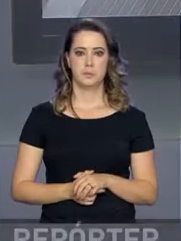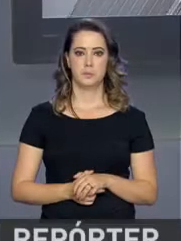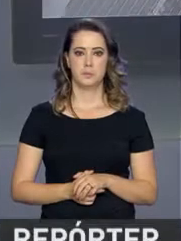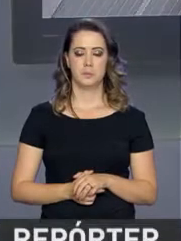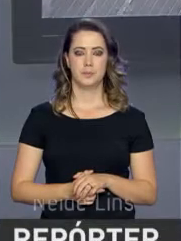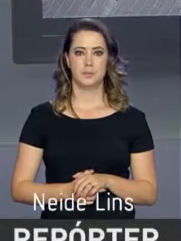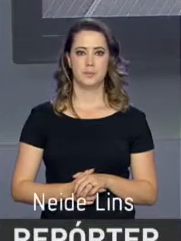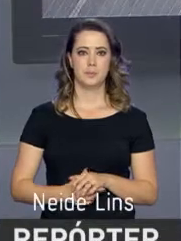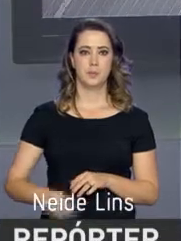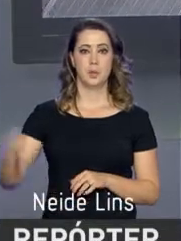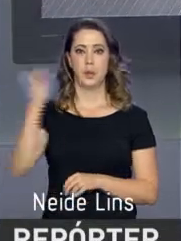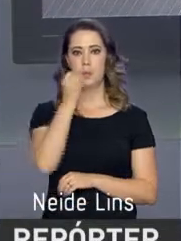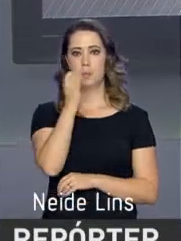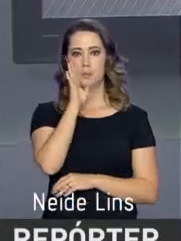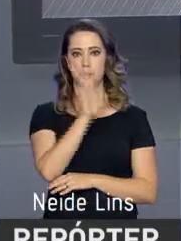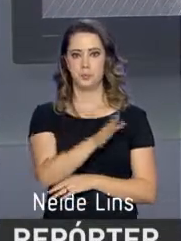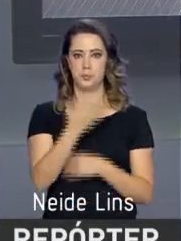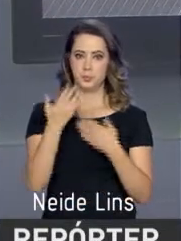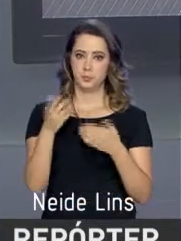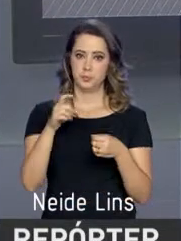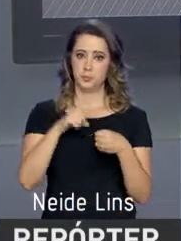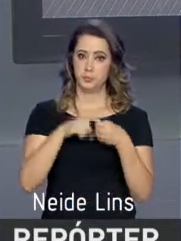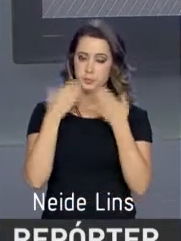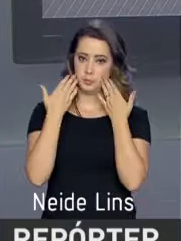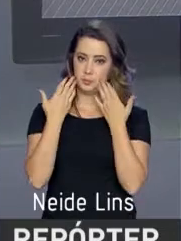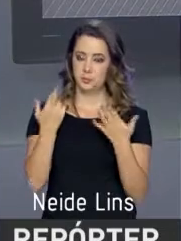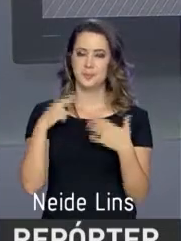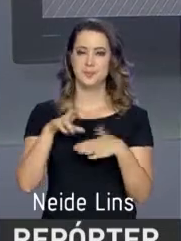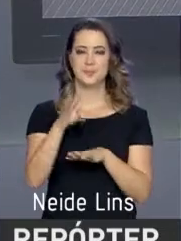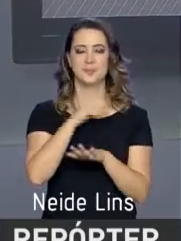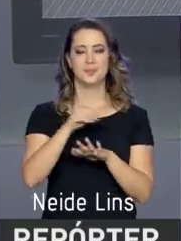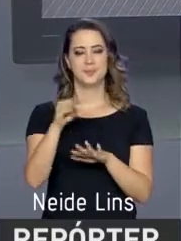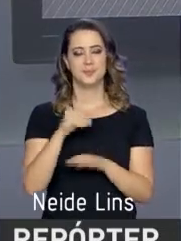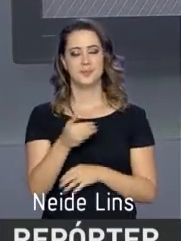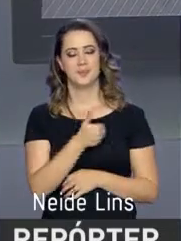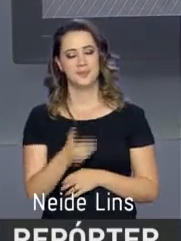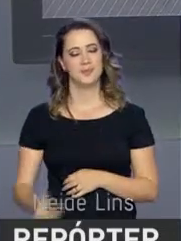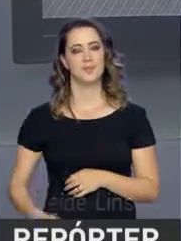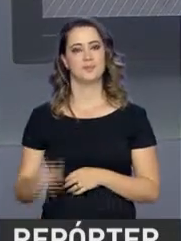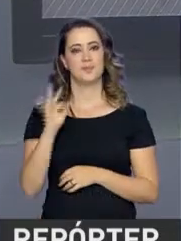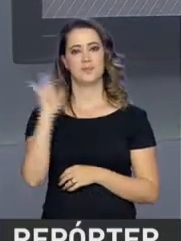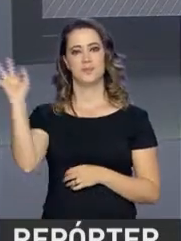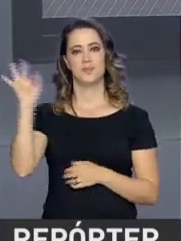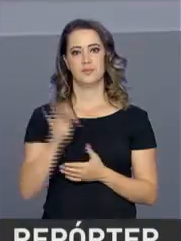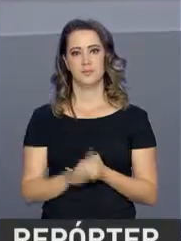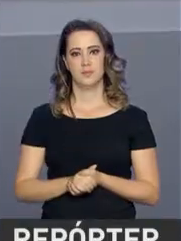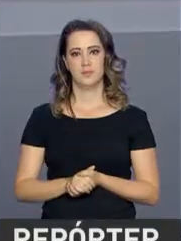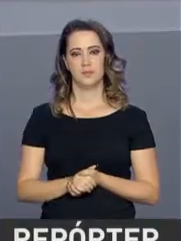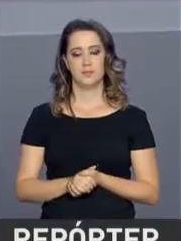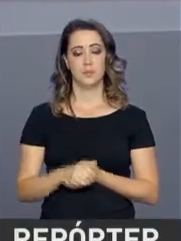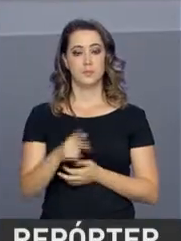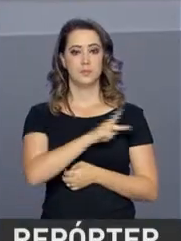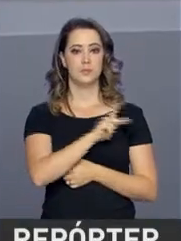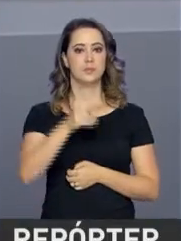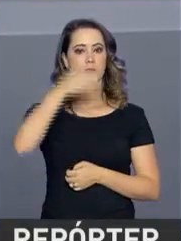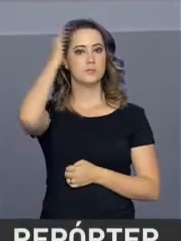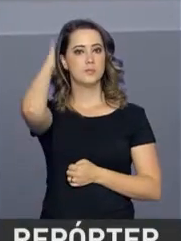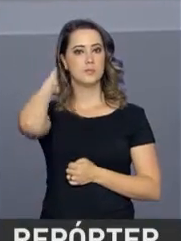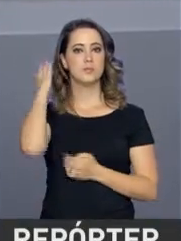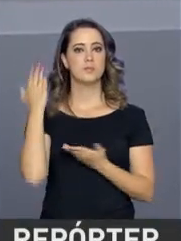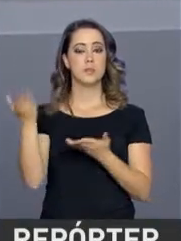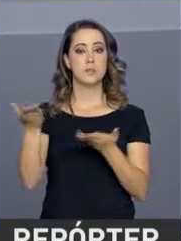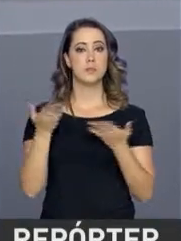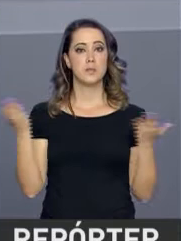olá boa tarde estamos de volta com o repórter nbr as notícias do governo federal o presidente michel temer